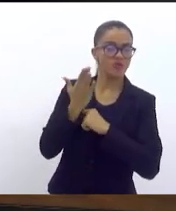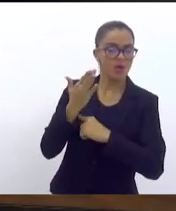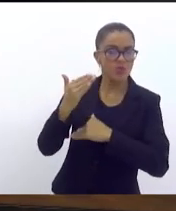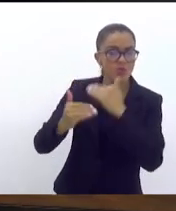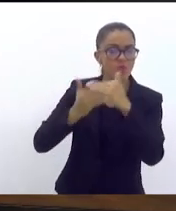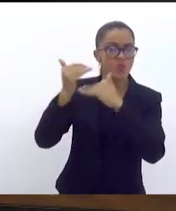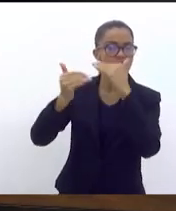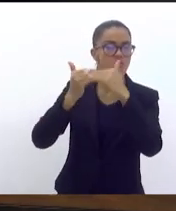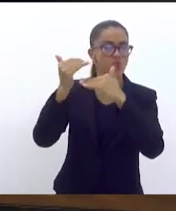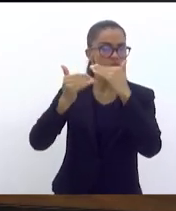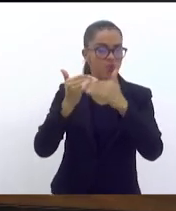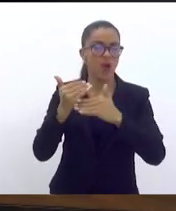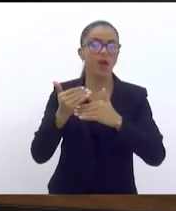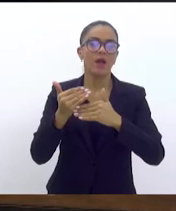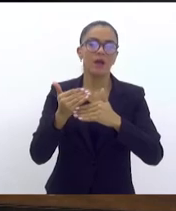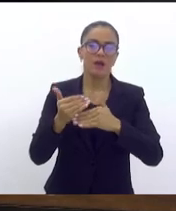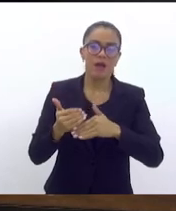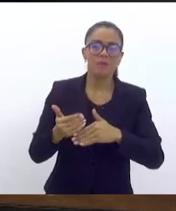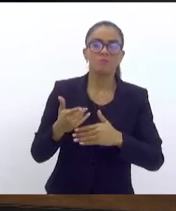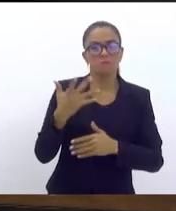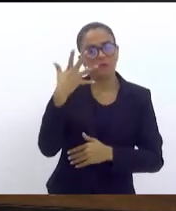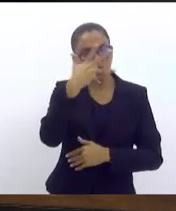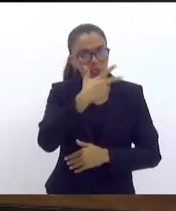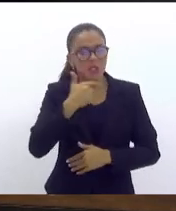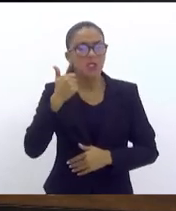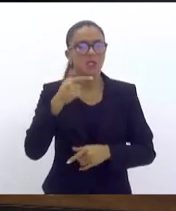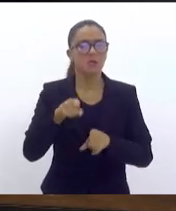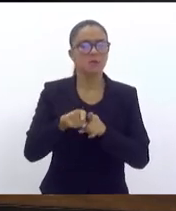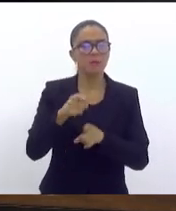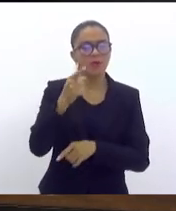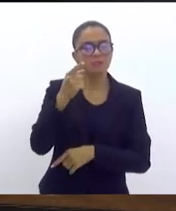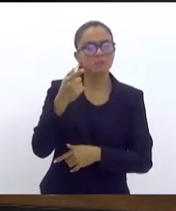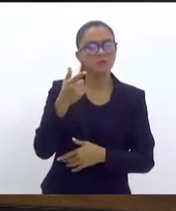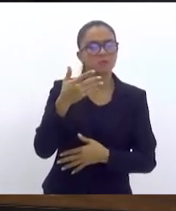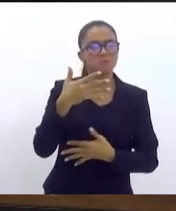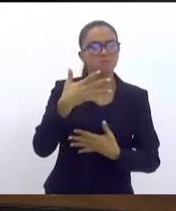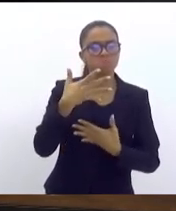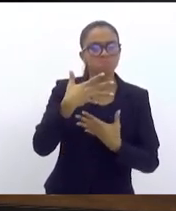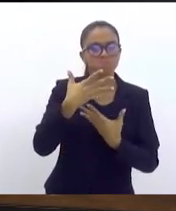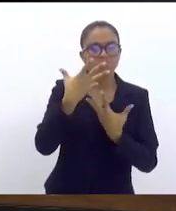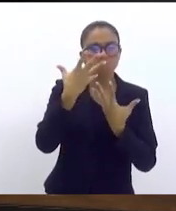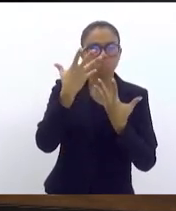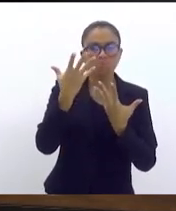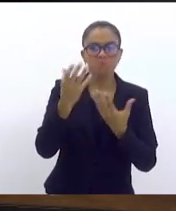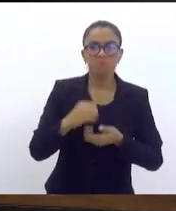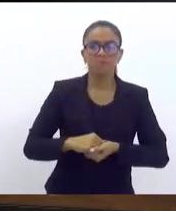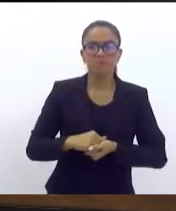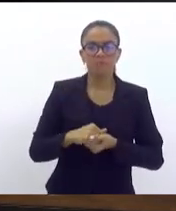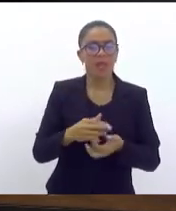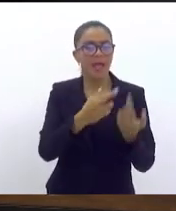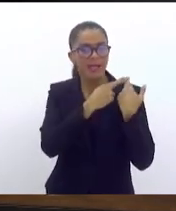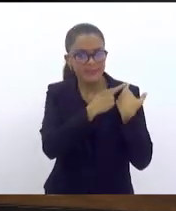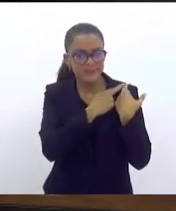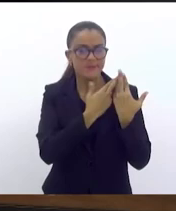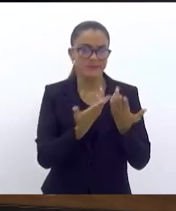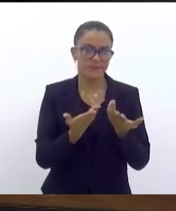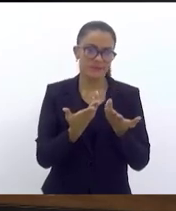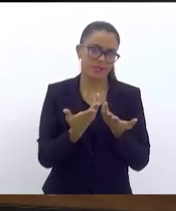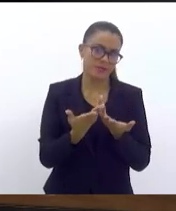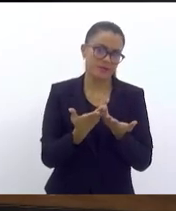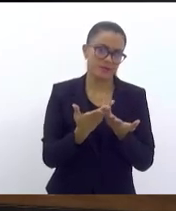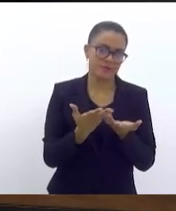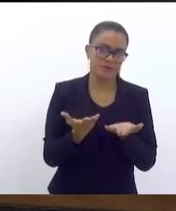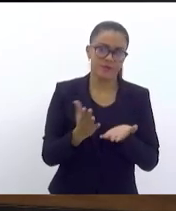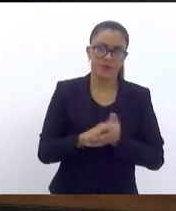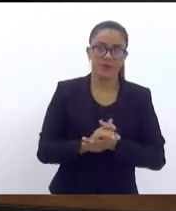de maneira muito muito bonita e muito Serena e também muito responsável esse nosso